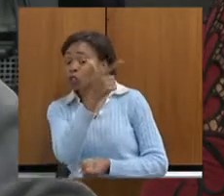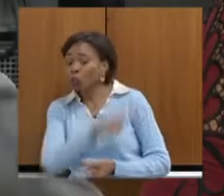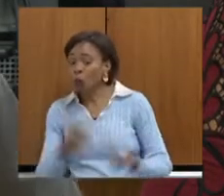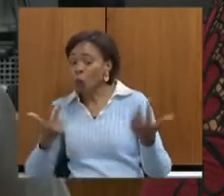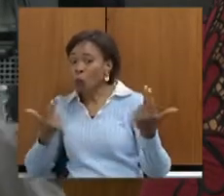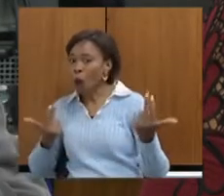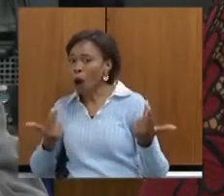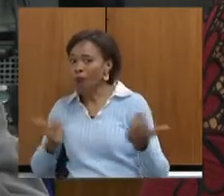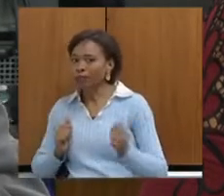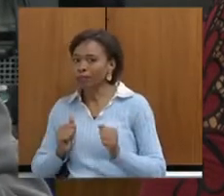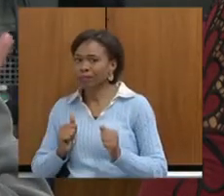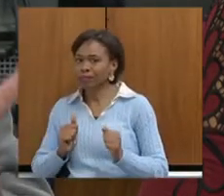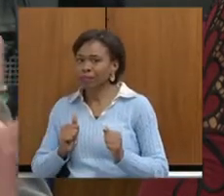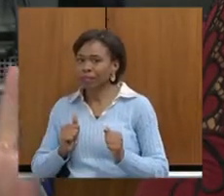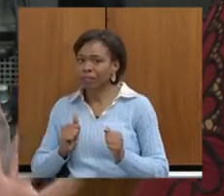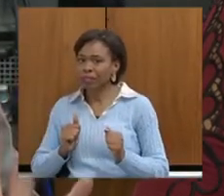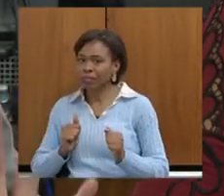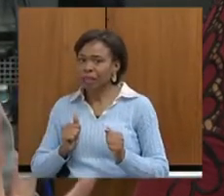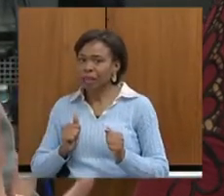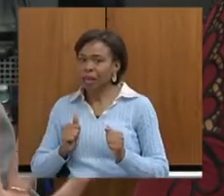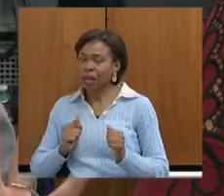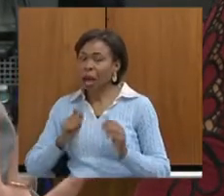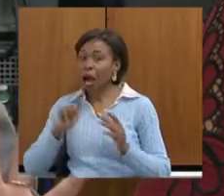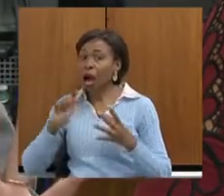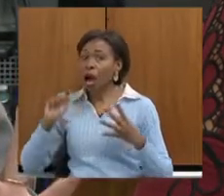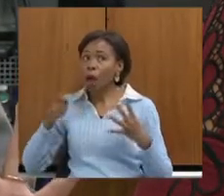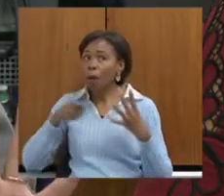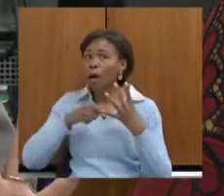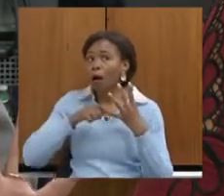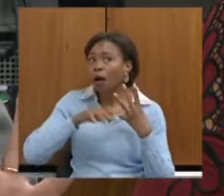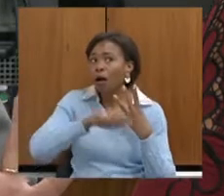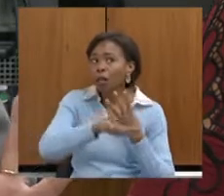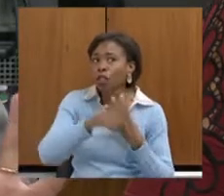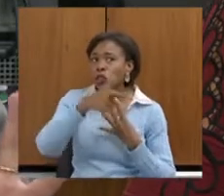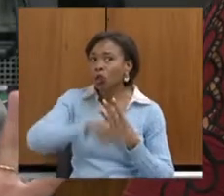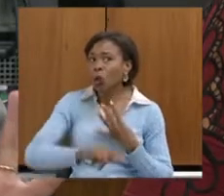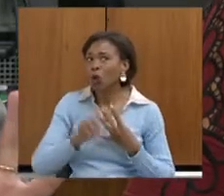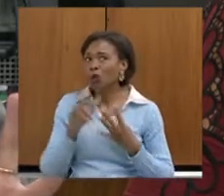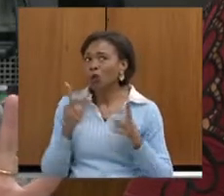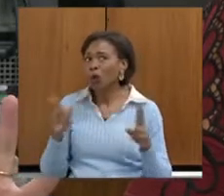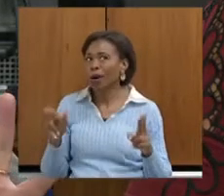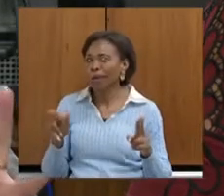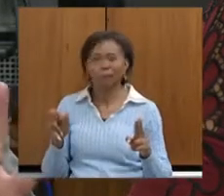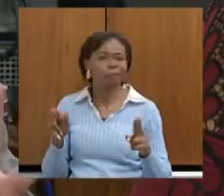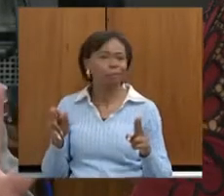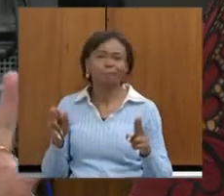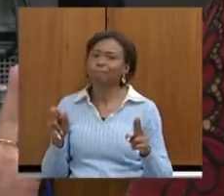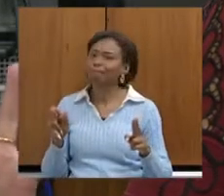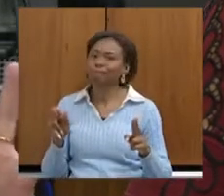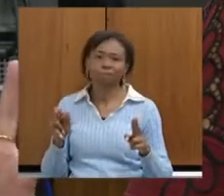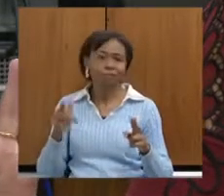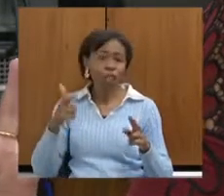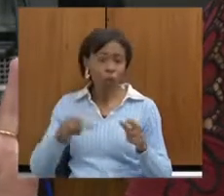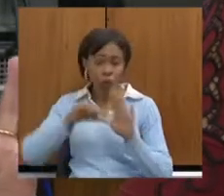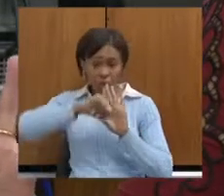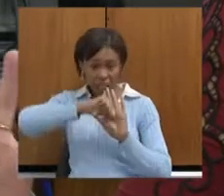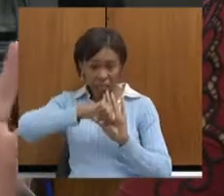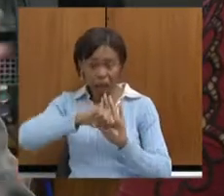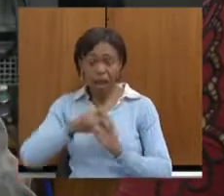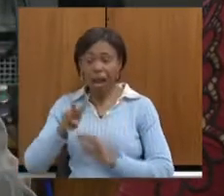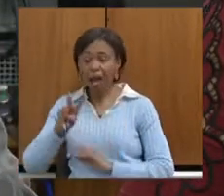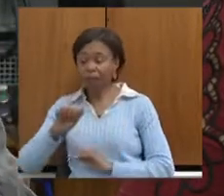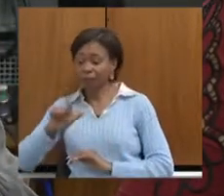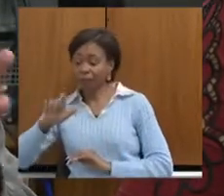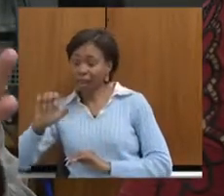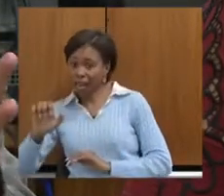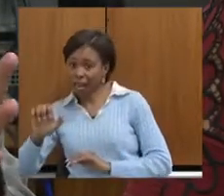o então Presidente é barato Quantos é o crime avalia renova não vai ser acusada de